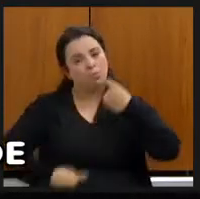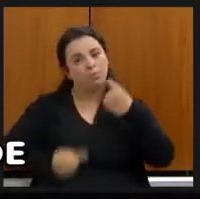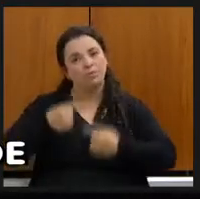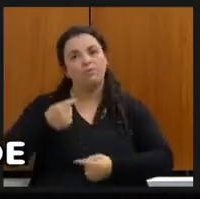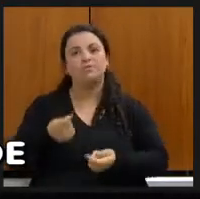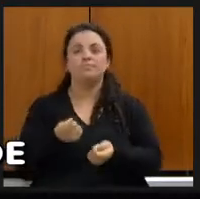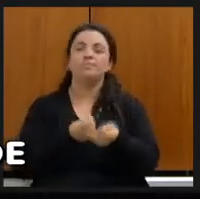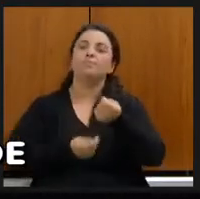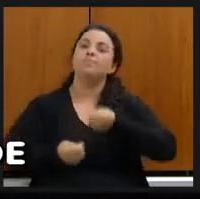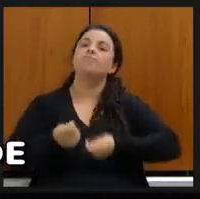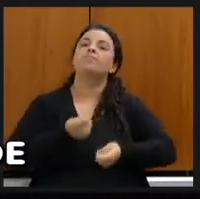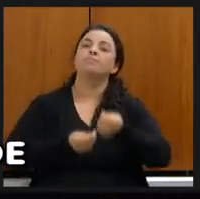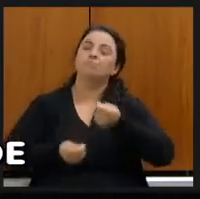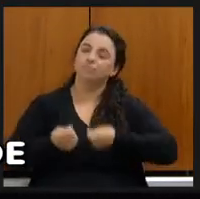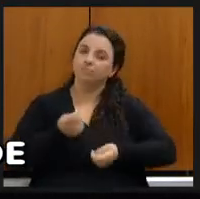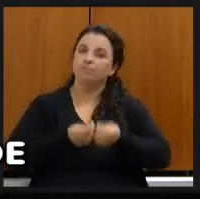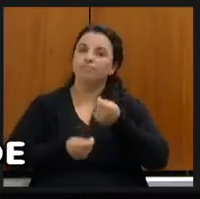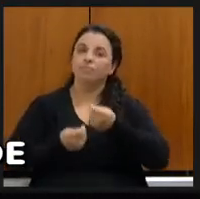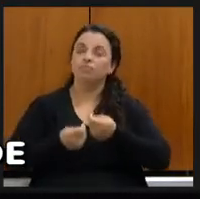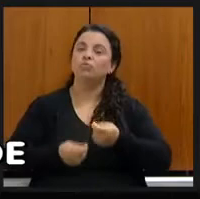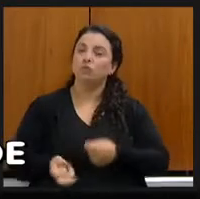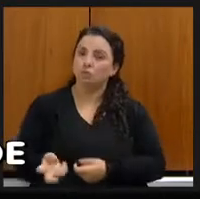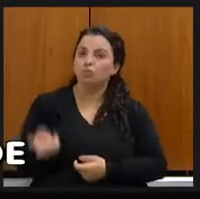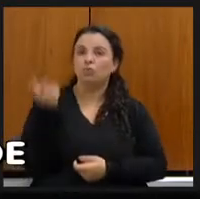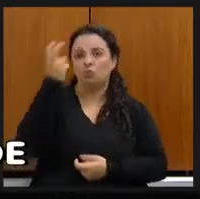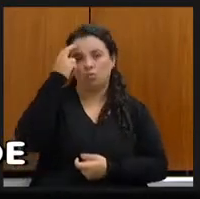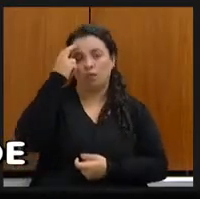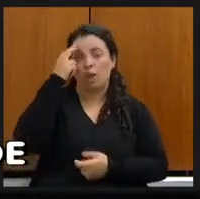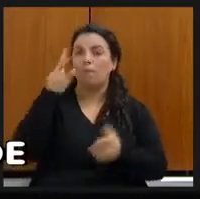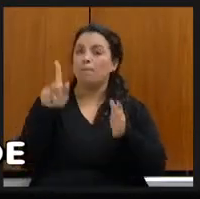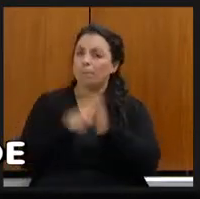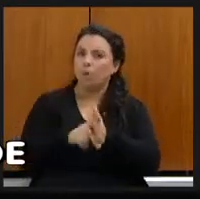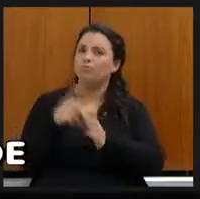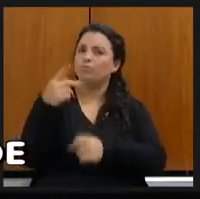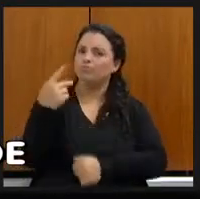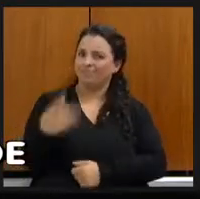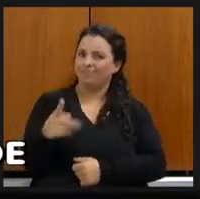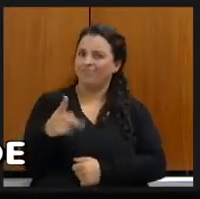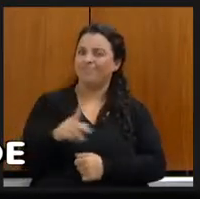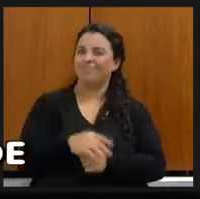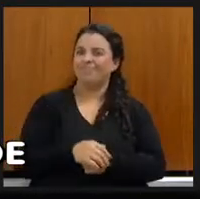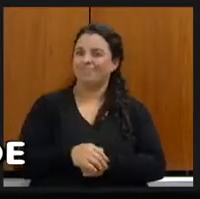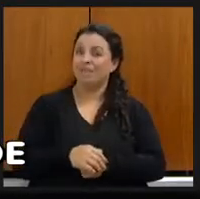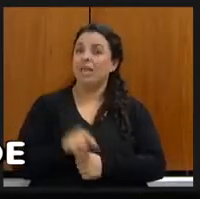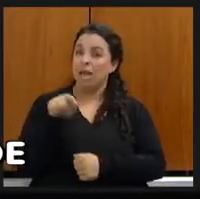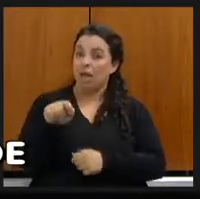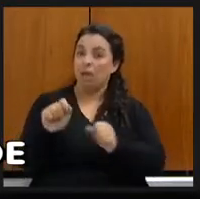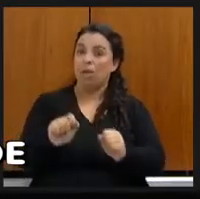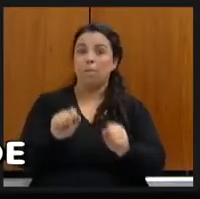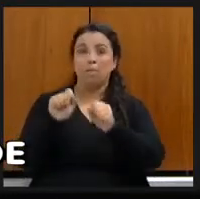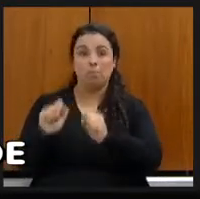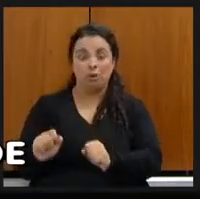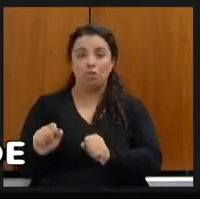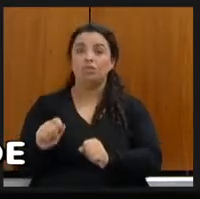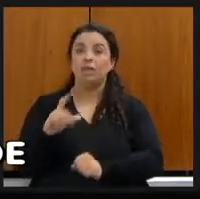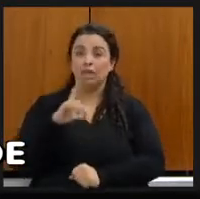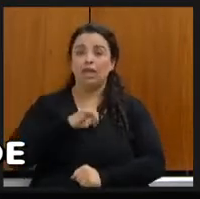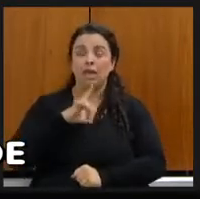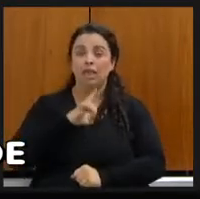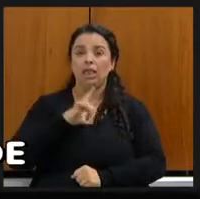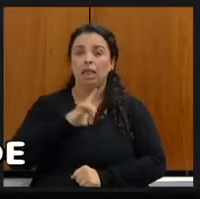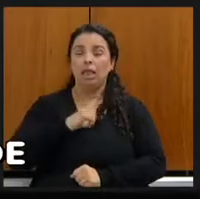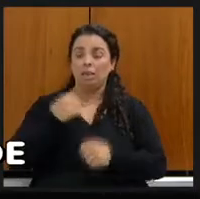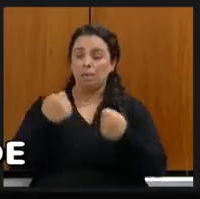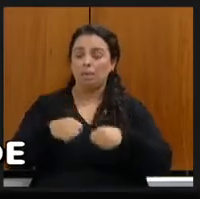econômico e cultural que lhe cabe e que ela pode ir Deve ter em toda a sociedade